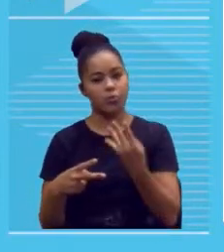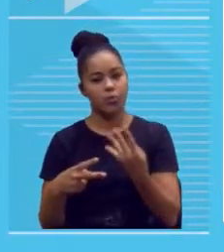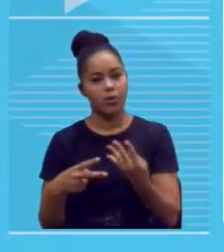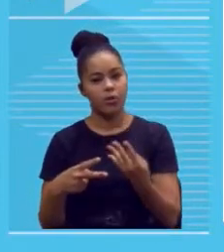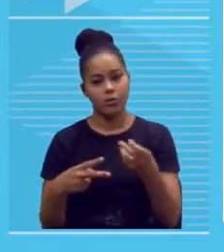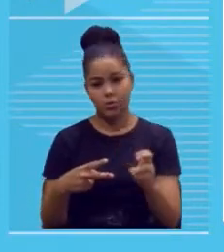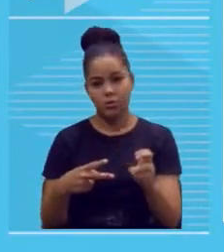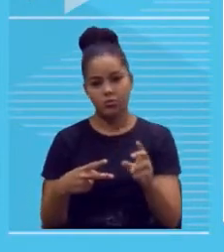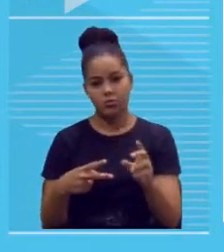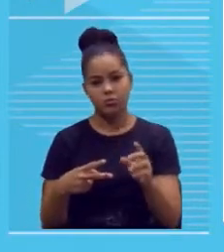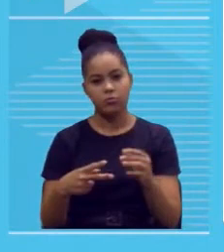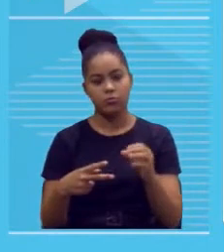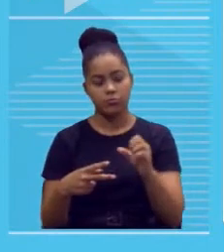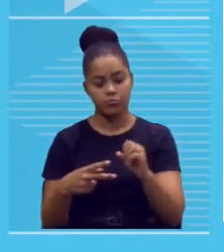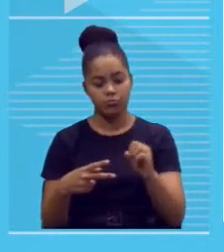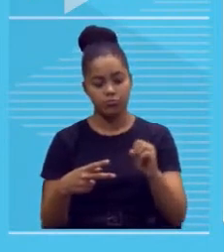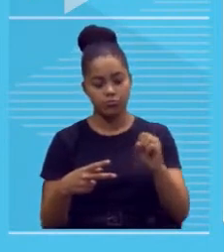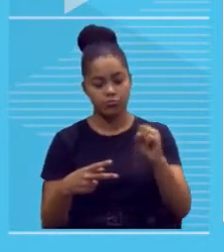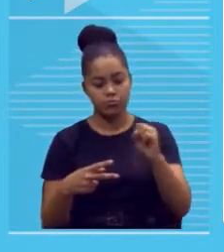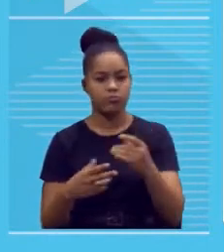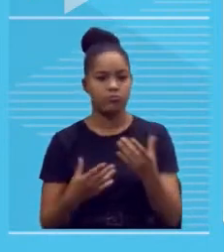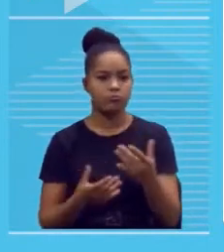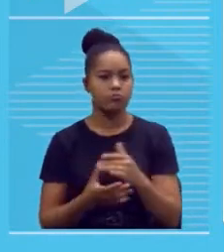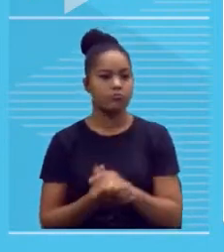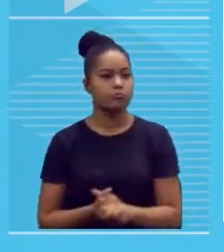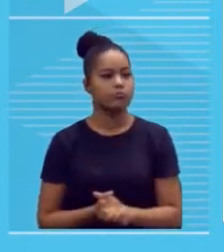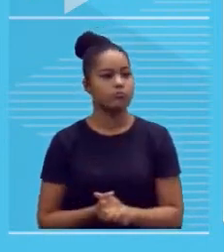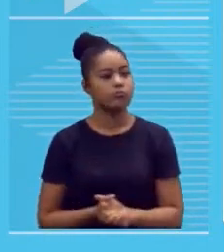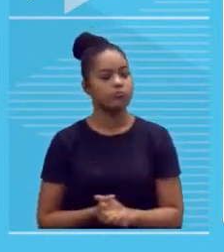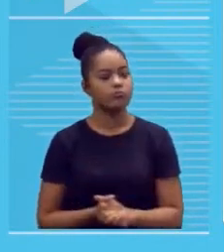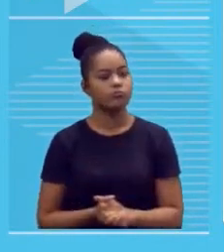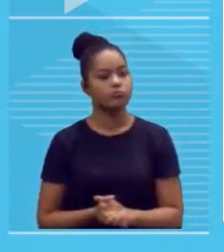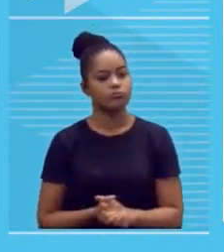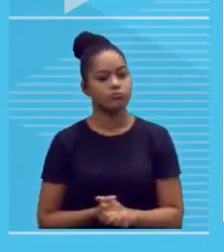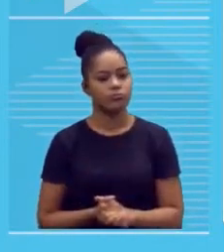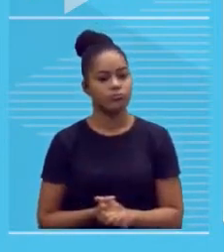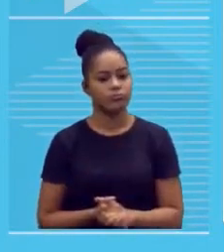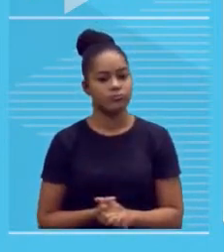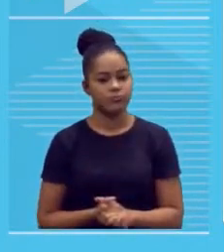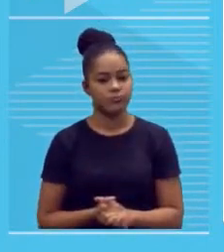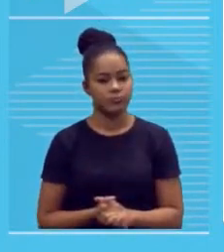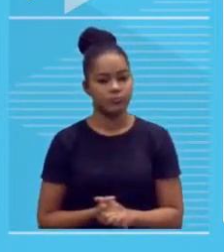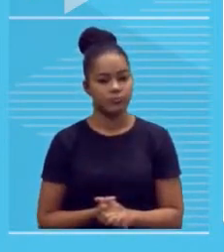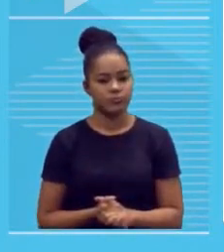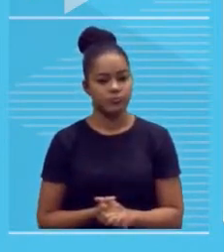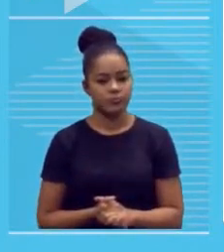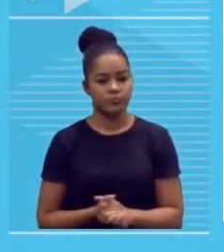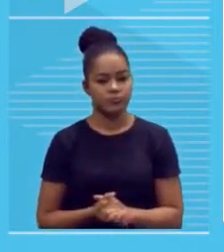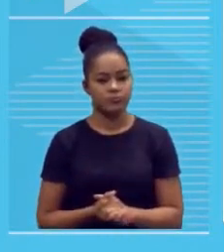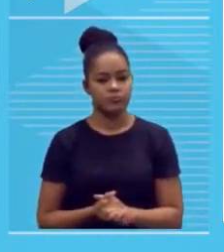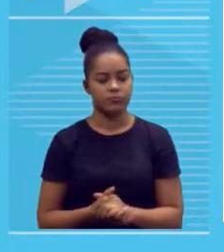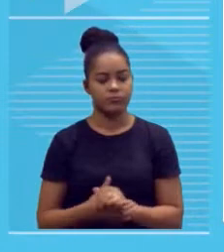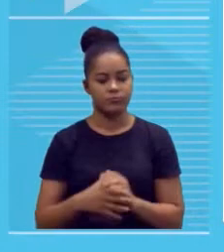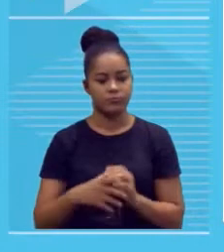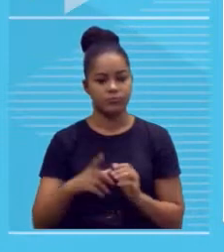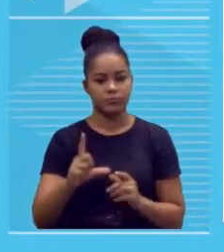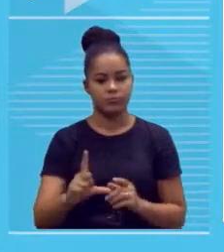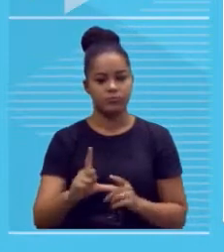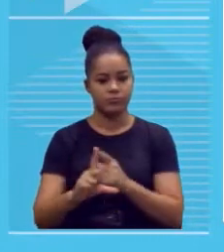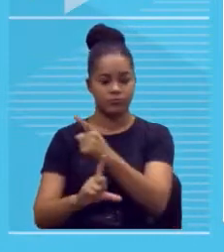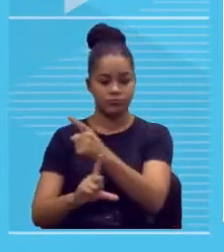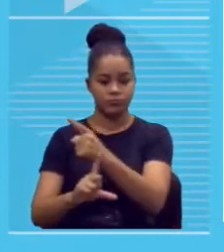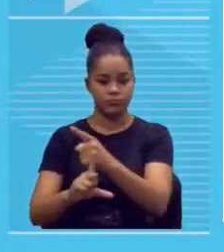Vou dizer que isso aqui é exatamente 2. Como é que eu faço para encontrar